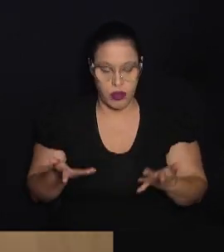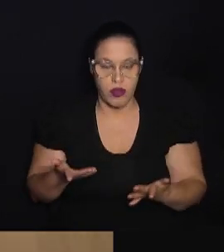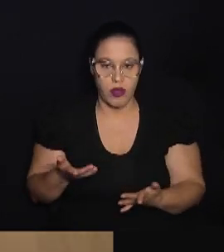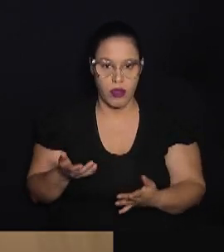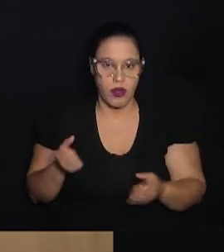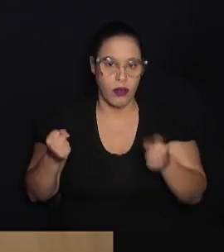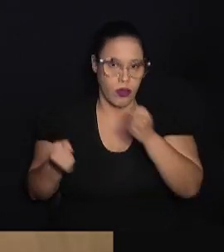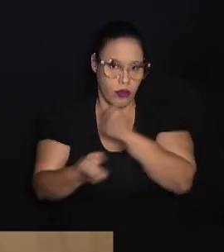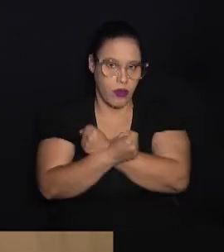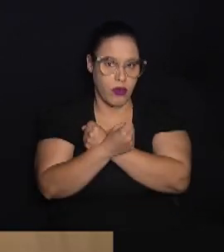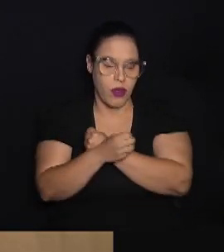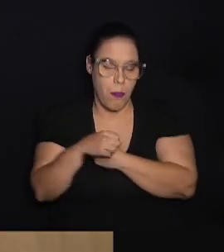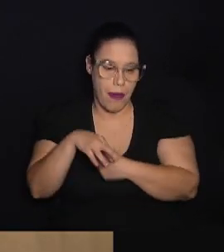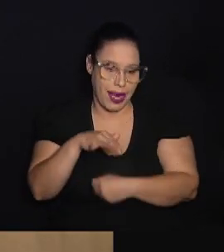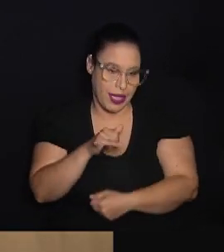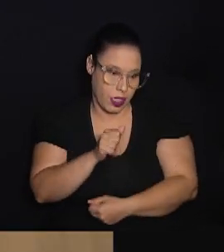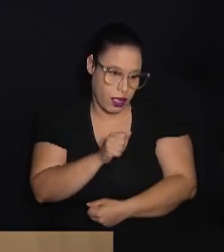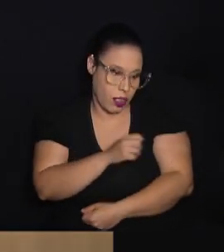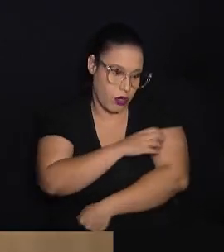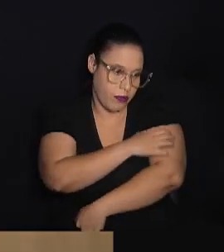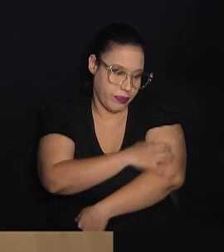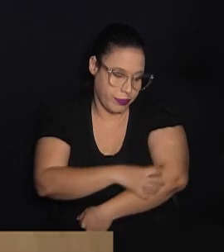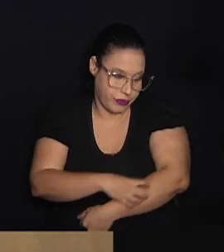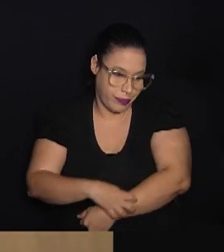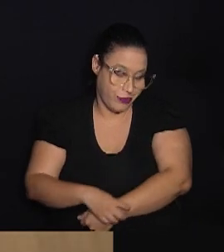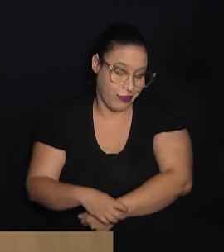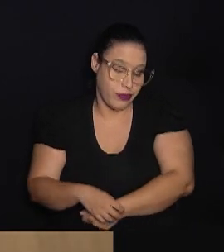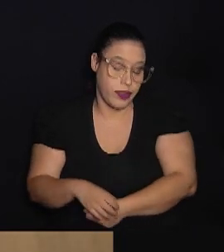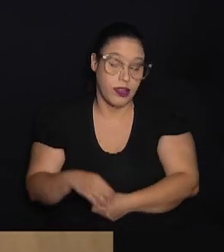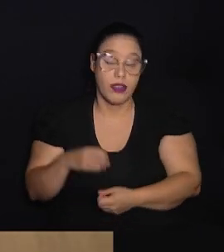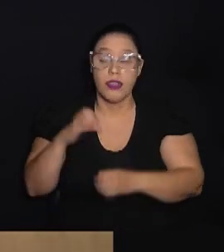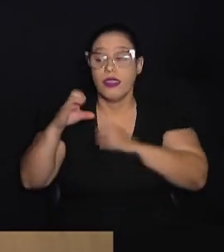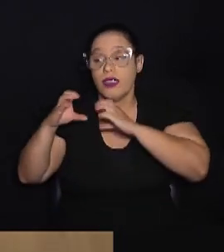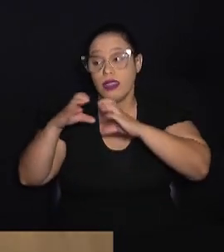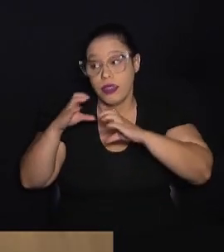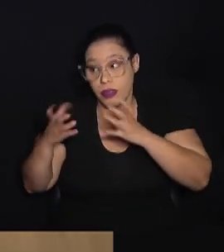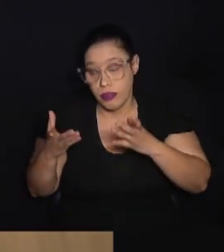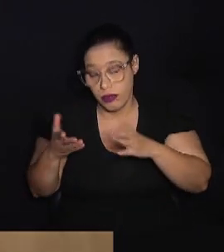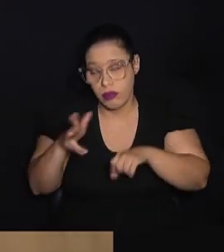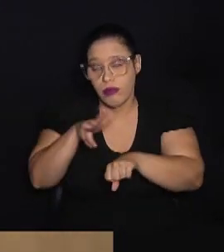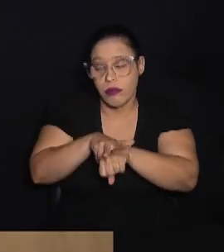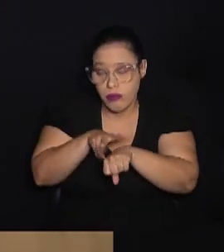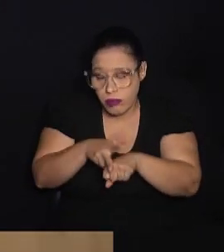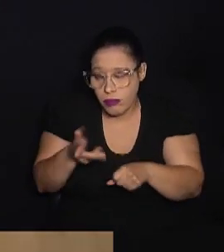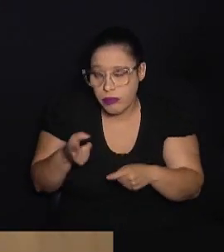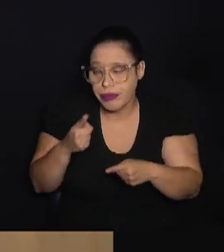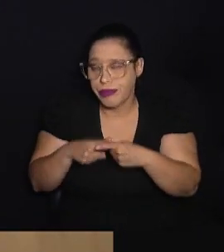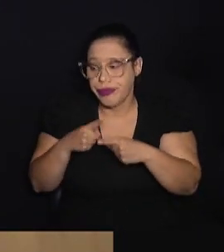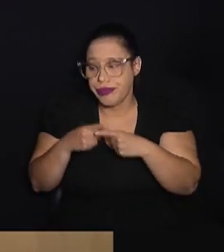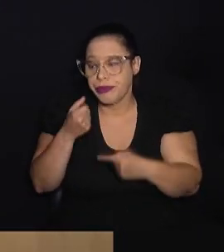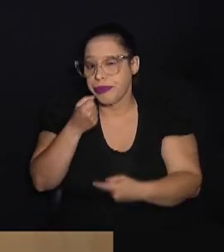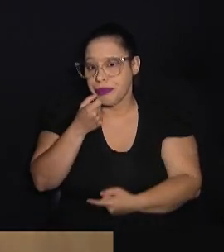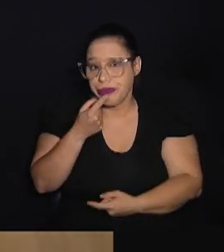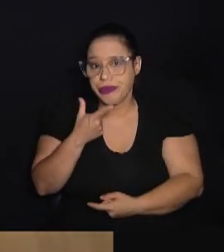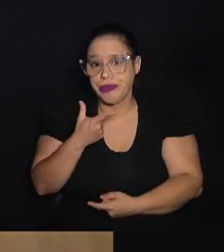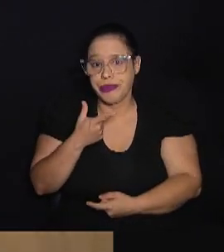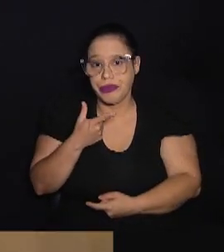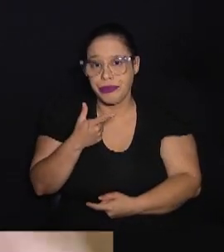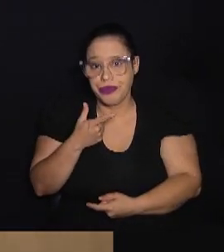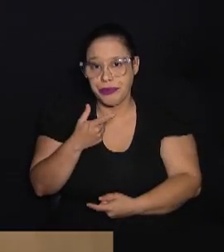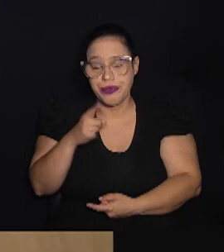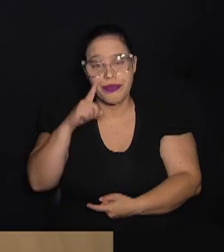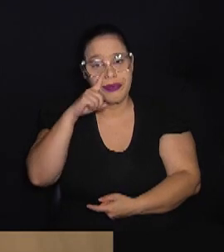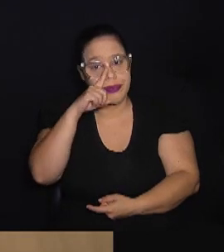proteger a sua massa óssea. Mas isso tudo tem que ser conversado com a paciente, porque a reposição hormonal ela tem seus